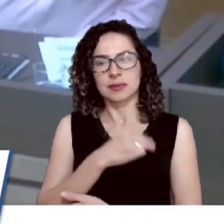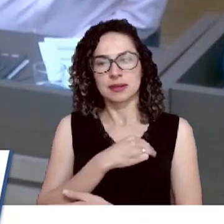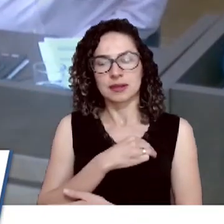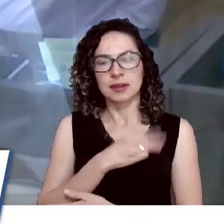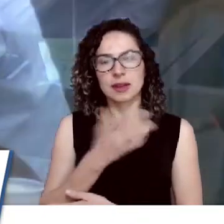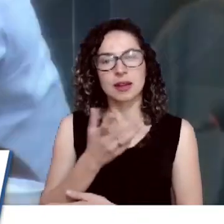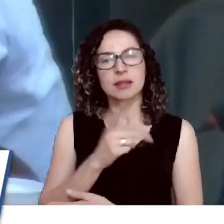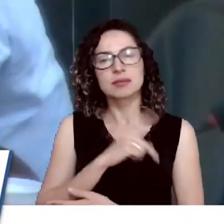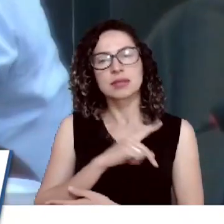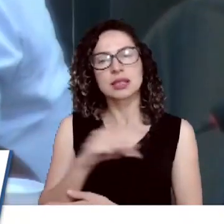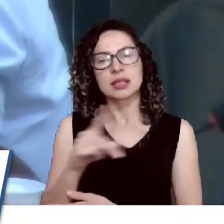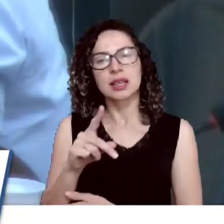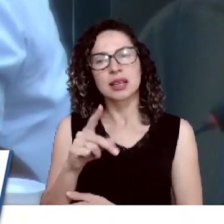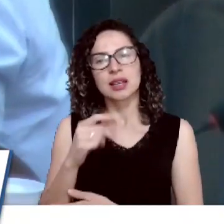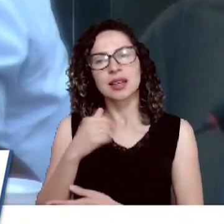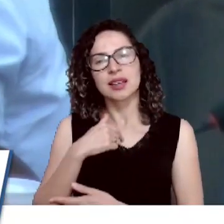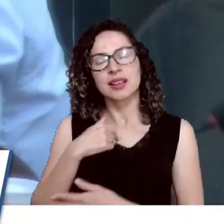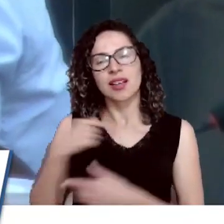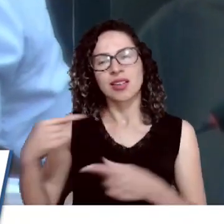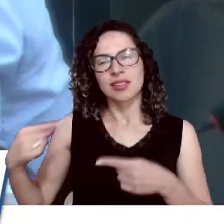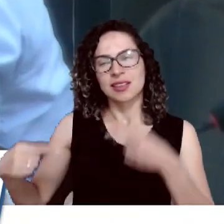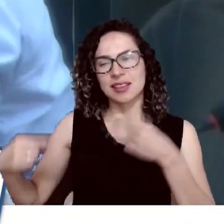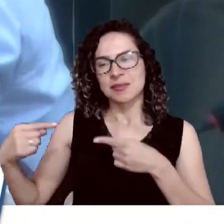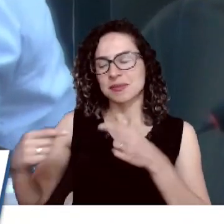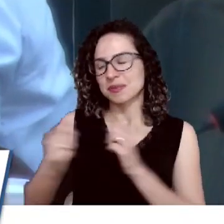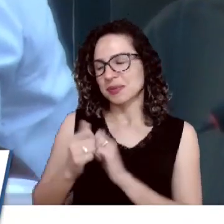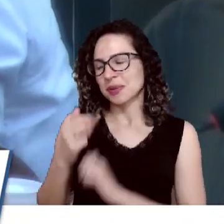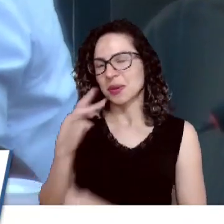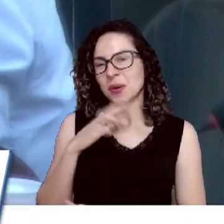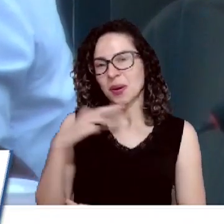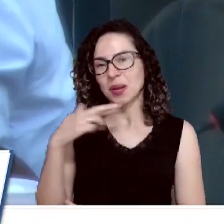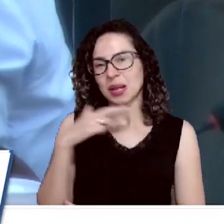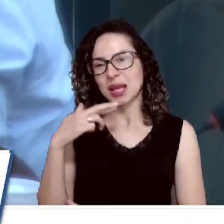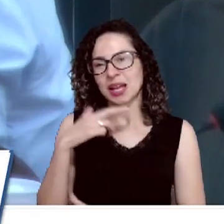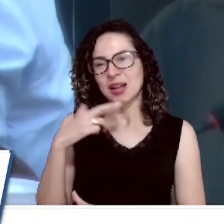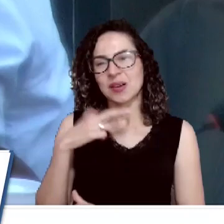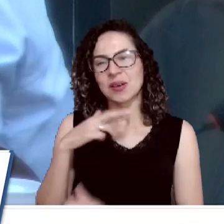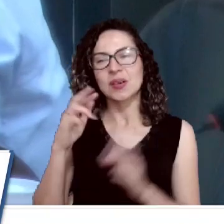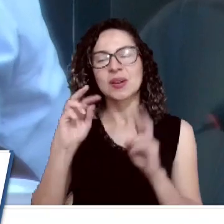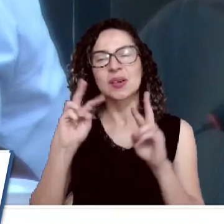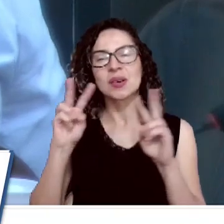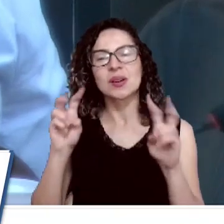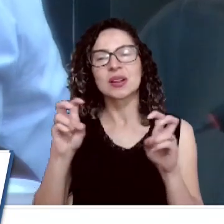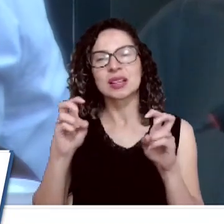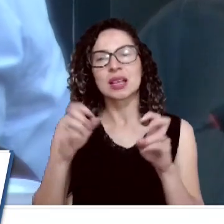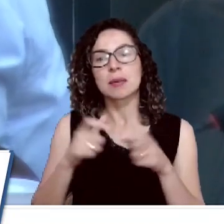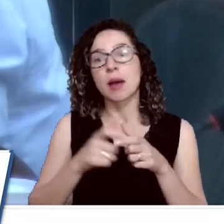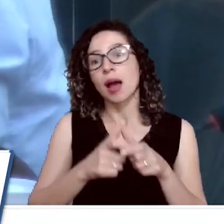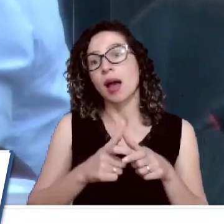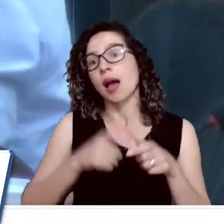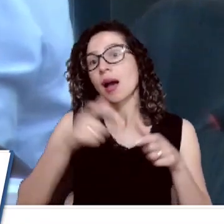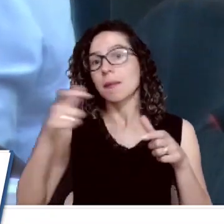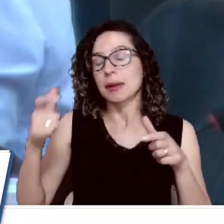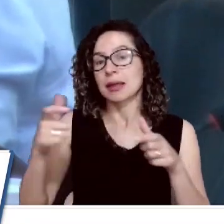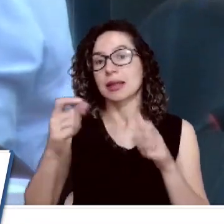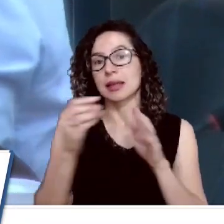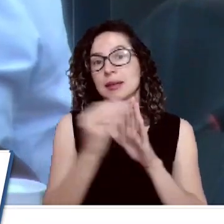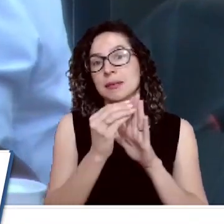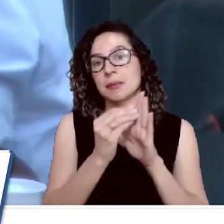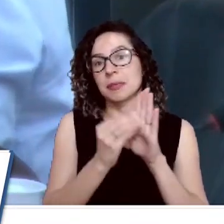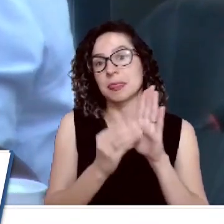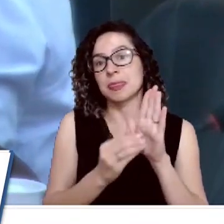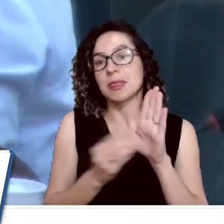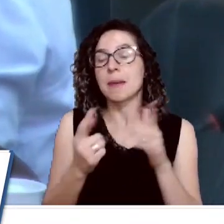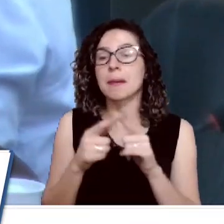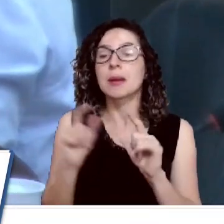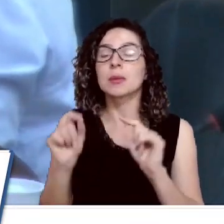presidente, eu estou até discutindo com o Ronaldo aqui a questão da amplitude desse requerimento. Mas acontece o seguinte,